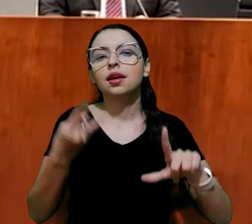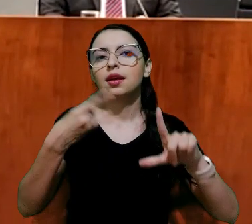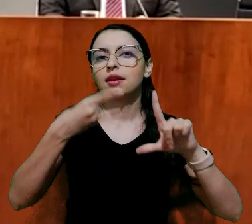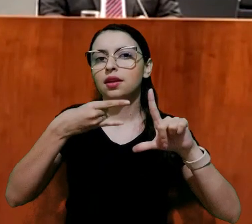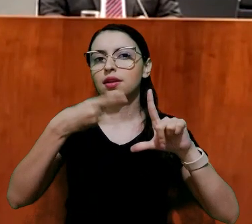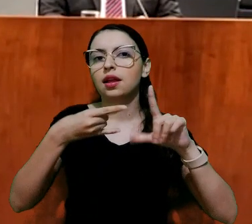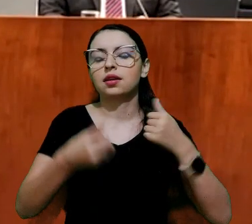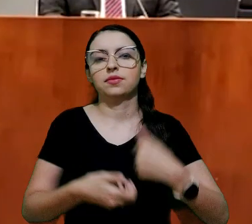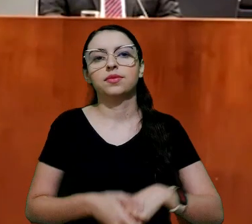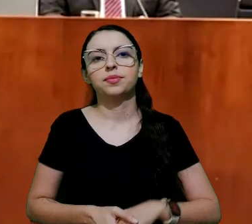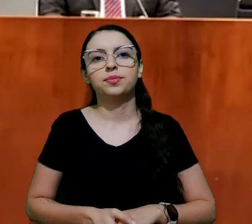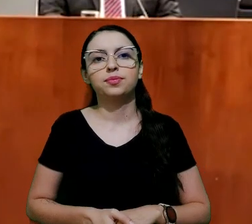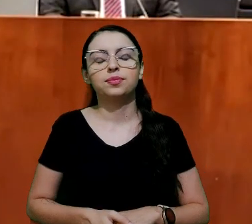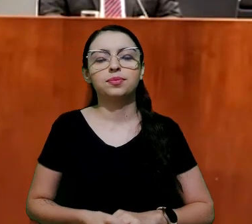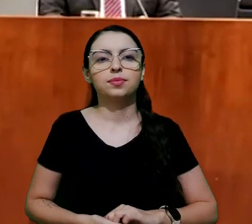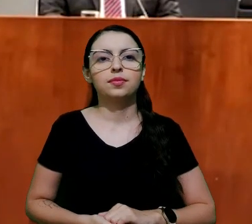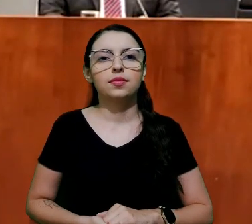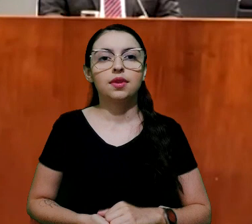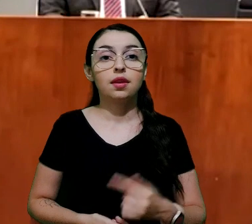Eu,